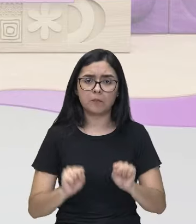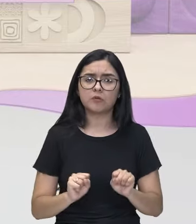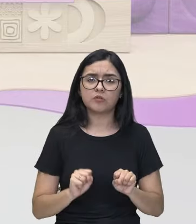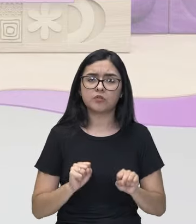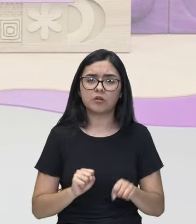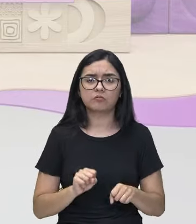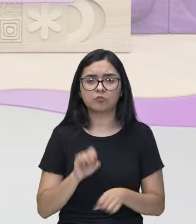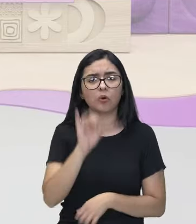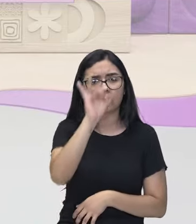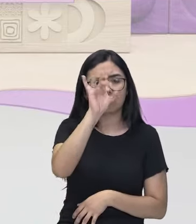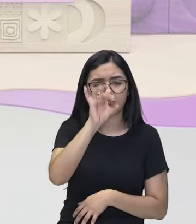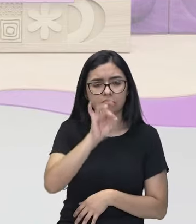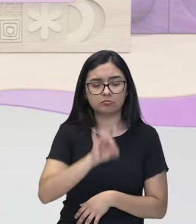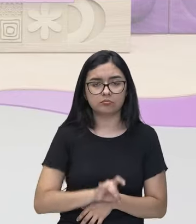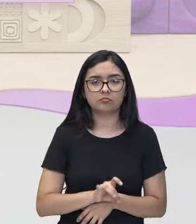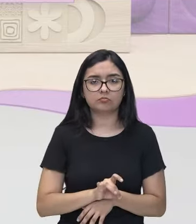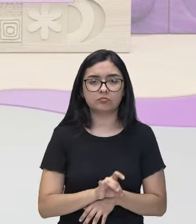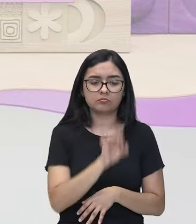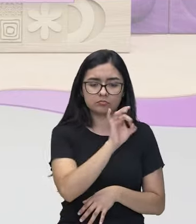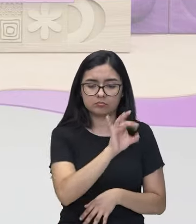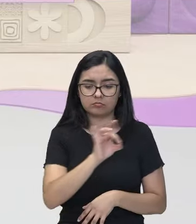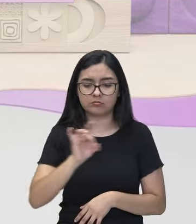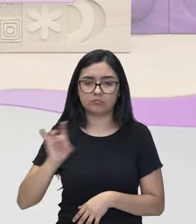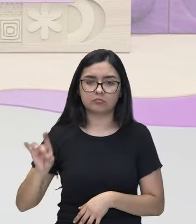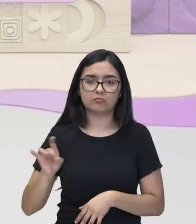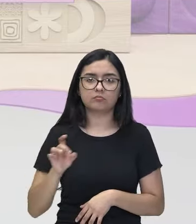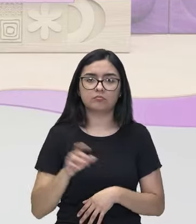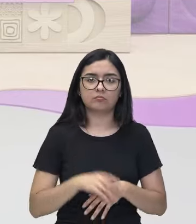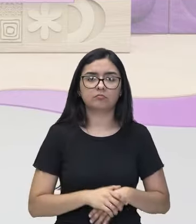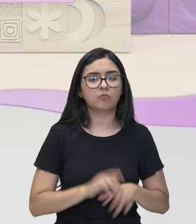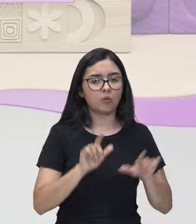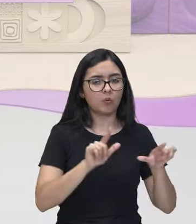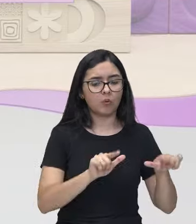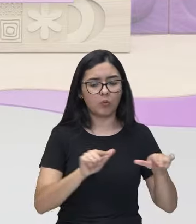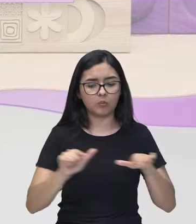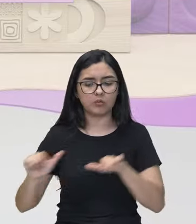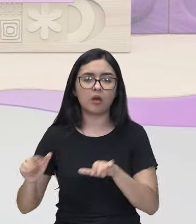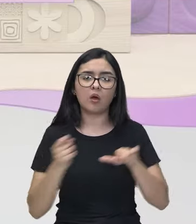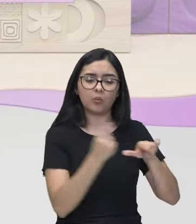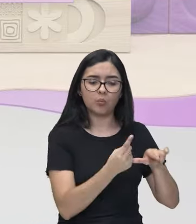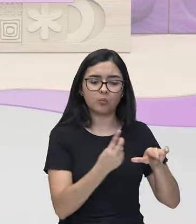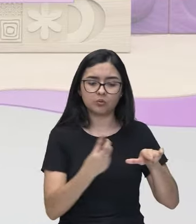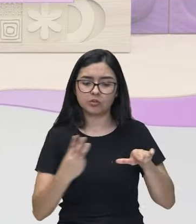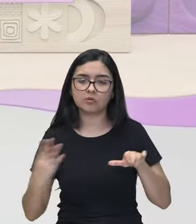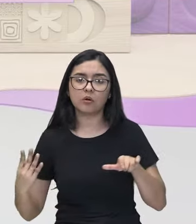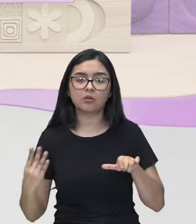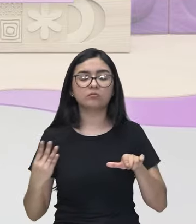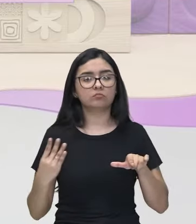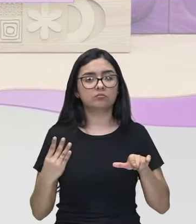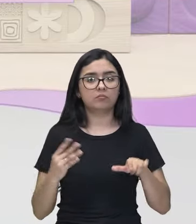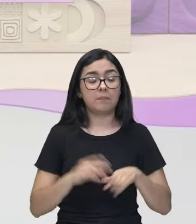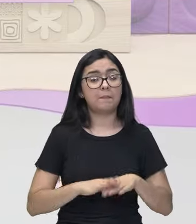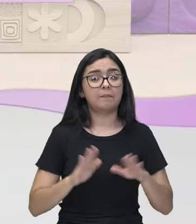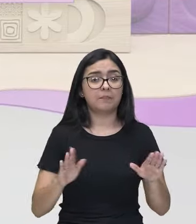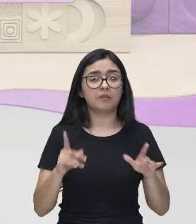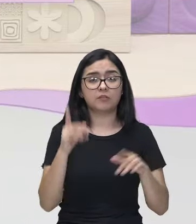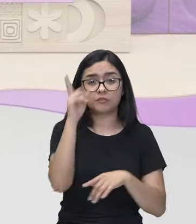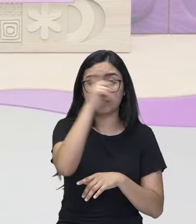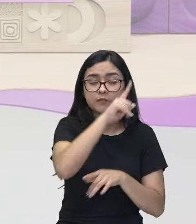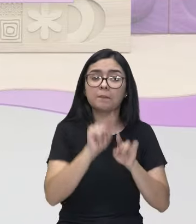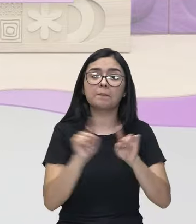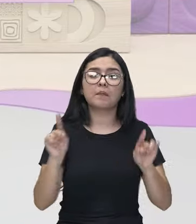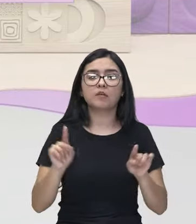quadradinho. Sim, poderia. Ia dar um pouquinho mais de trabalho, sair contando de um por um. E aí, pessoal, a multiplicação, ela